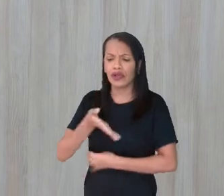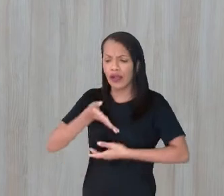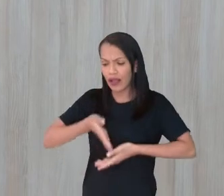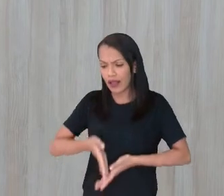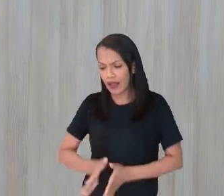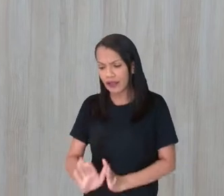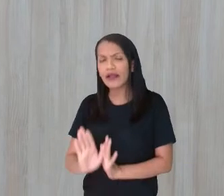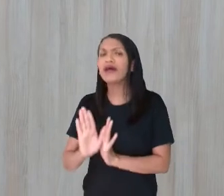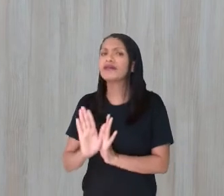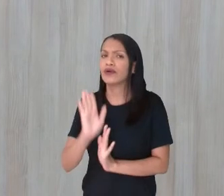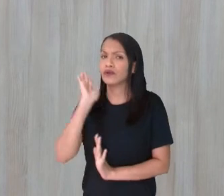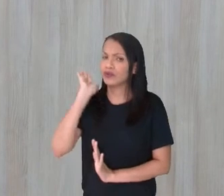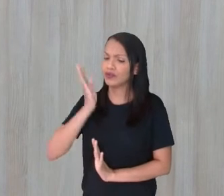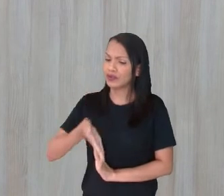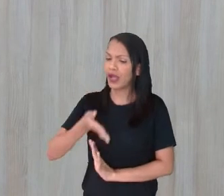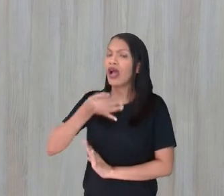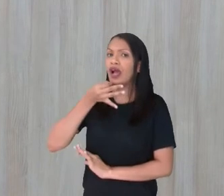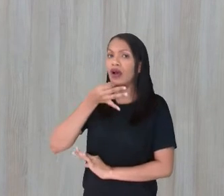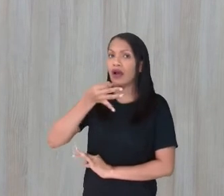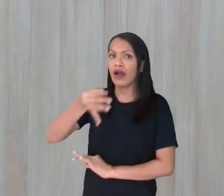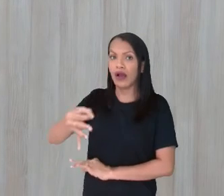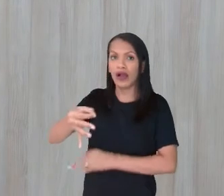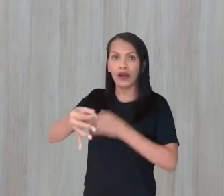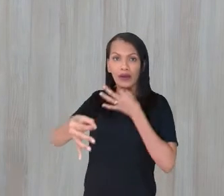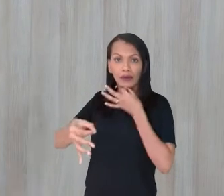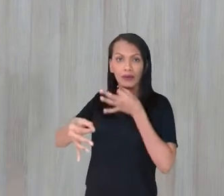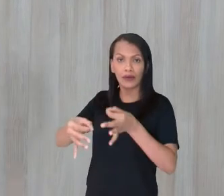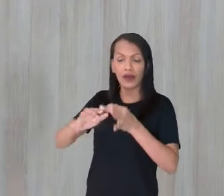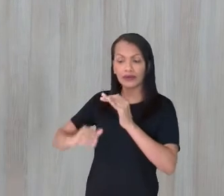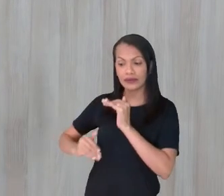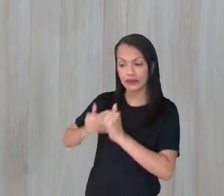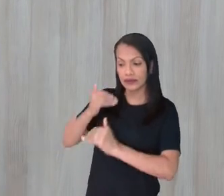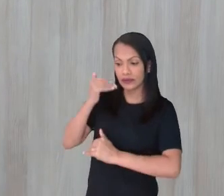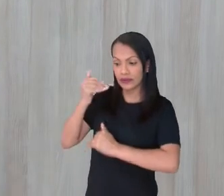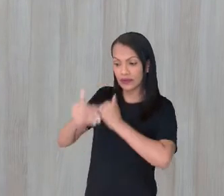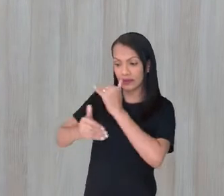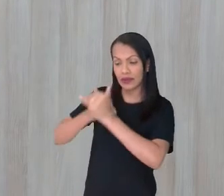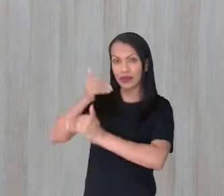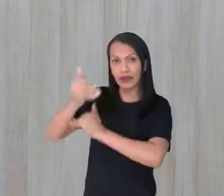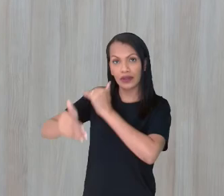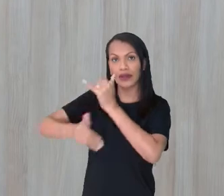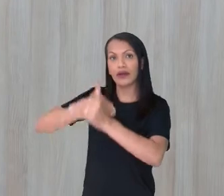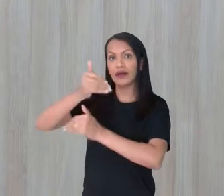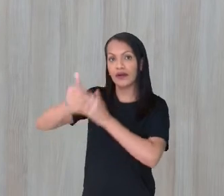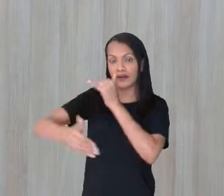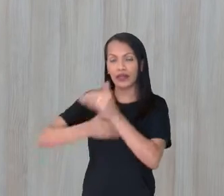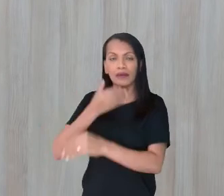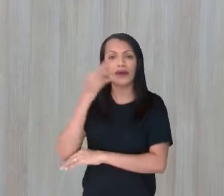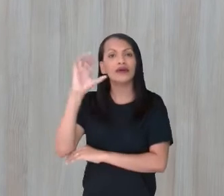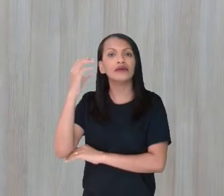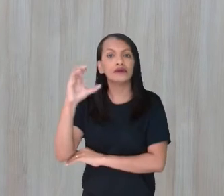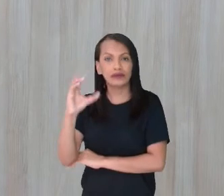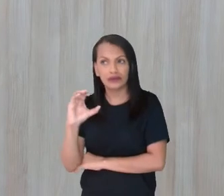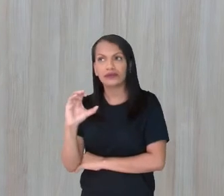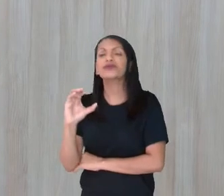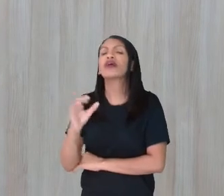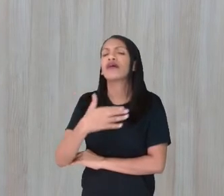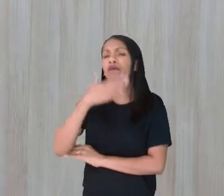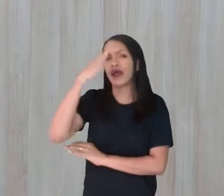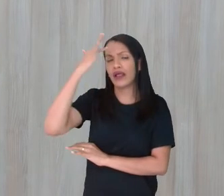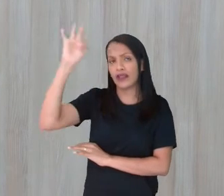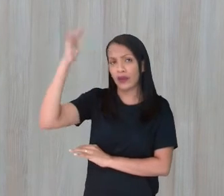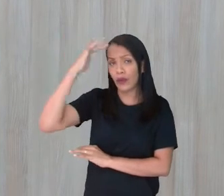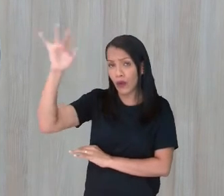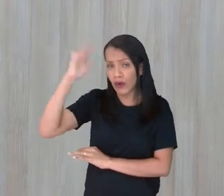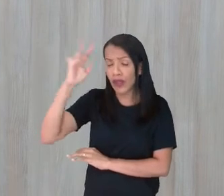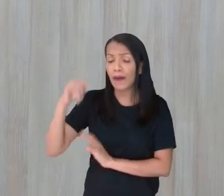nascimento, essa argumentação ela vai se desenvolvendo, comprovadamente através da ciência, né, através das teorias,